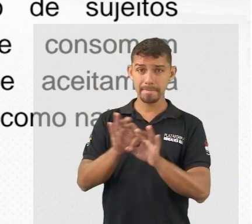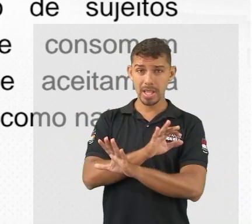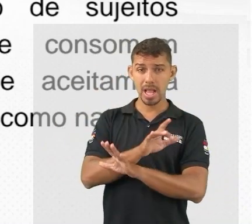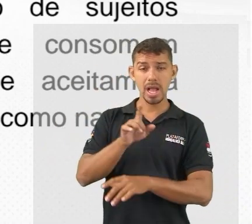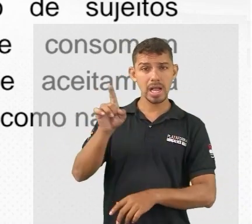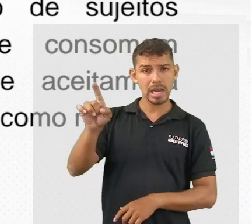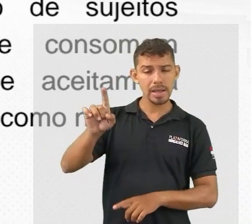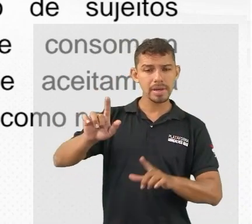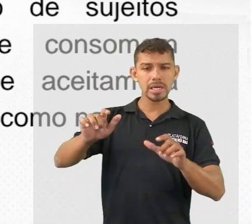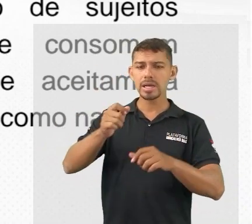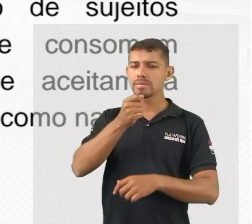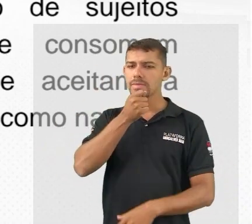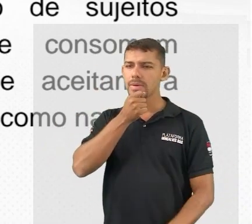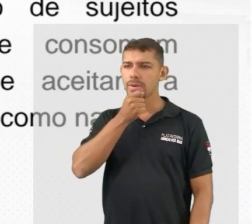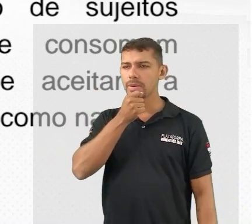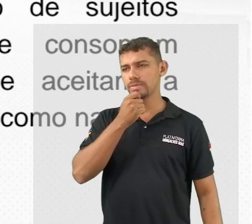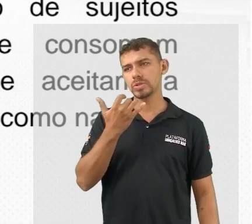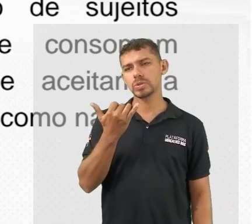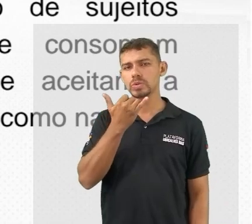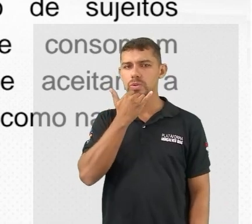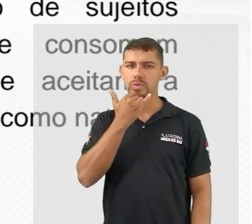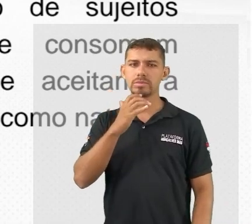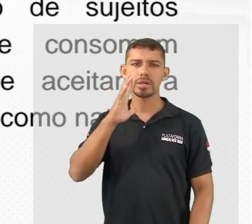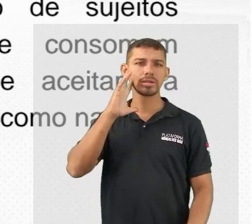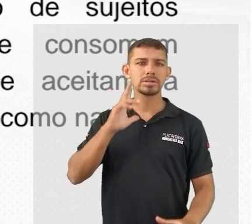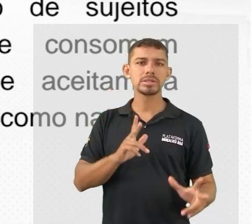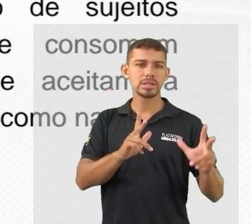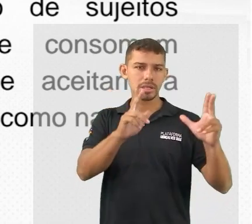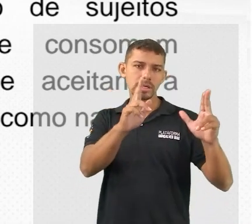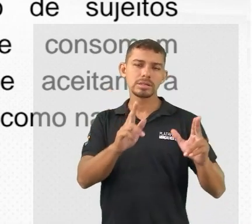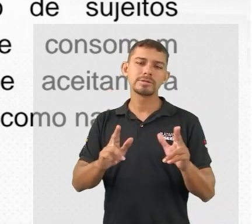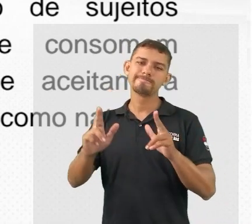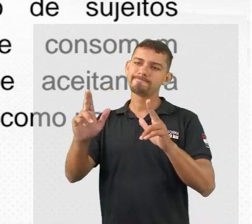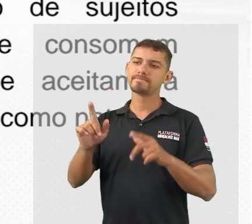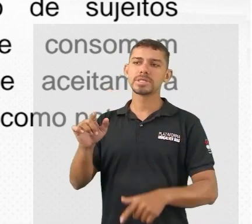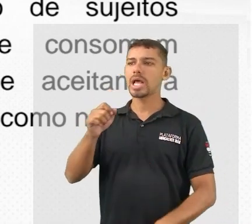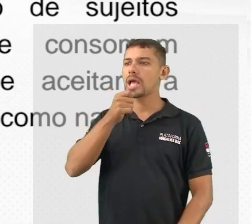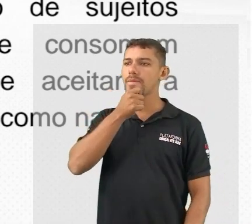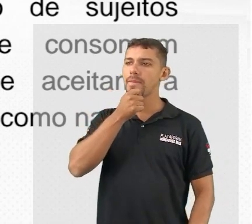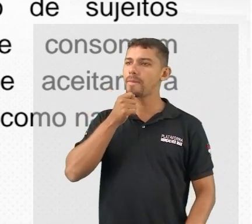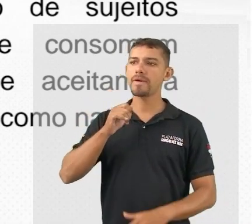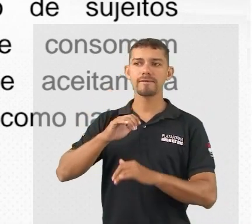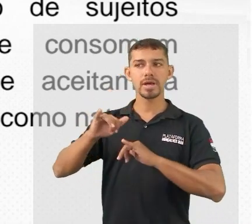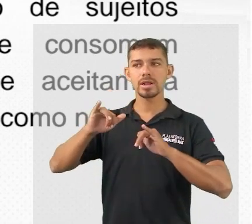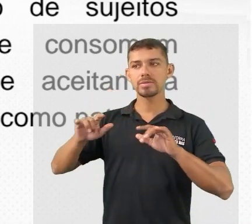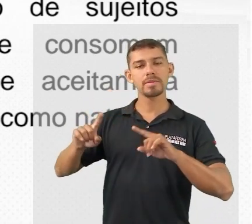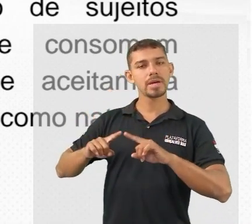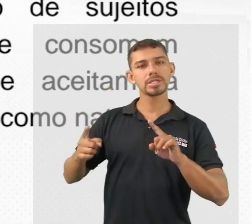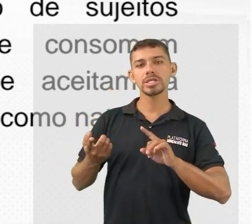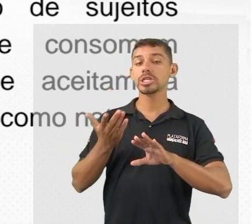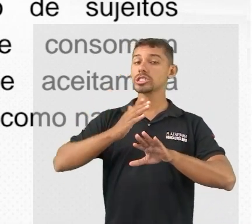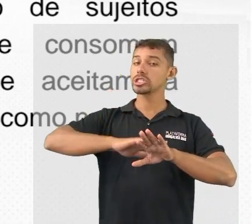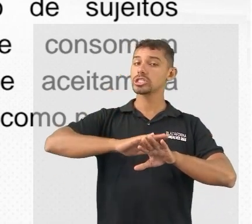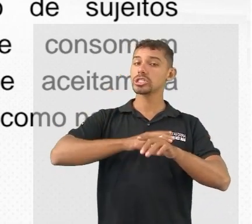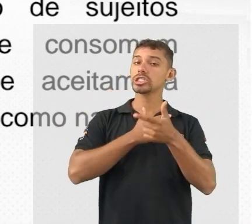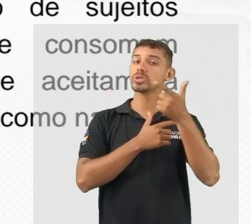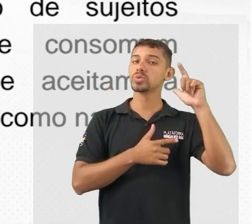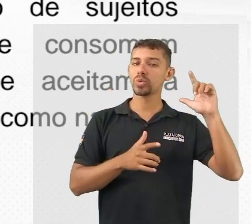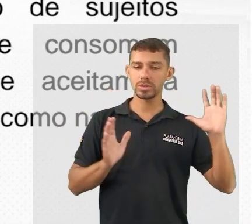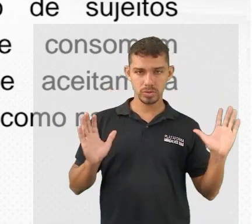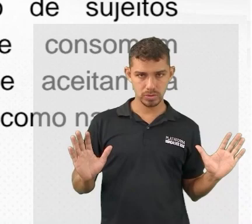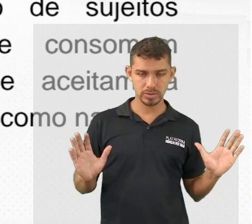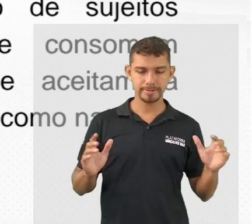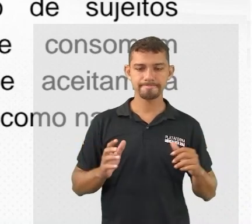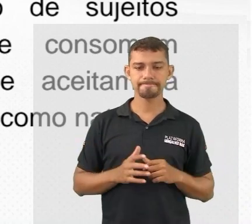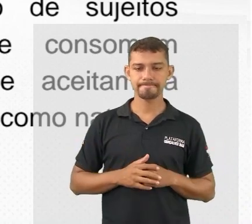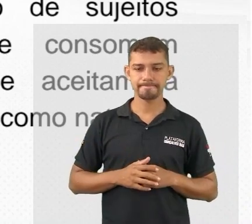reportagem, alguém diz, olha, só para corrigir, né? Na reportagem nós falamos isso, mas nós queríamos ter dito outra coisa, né?